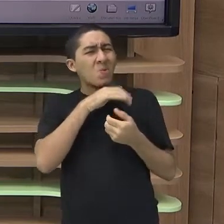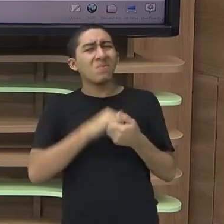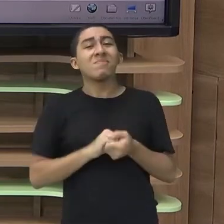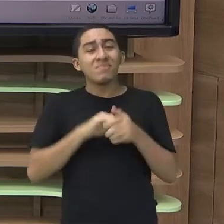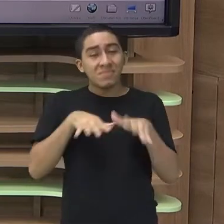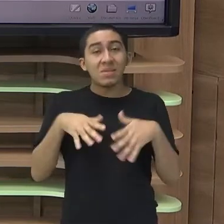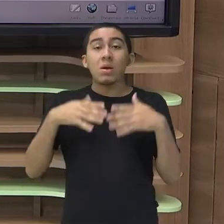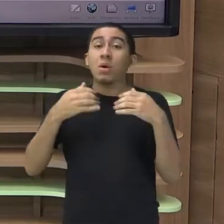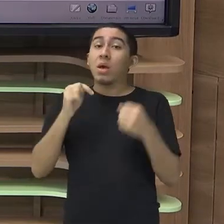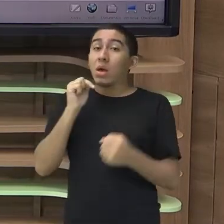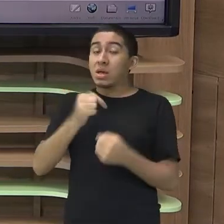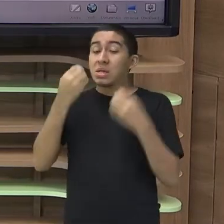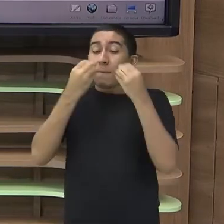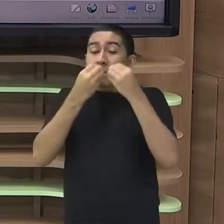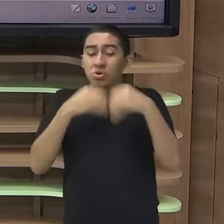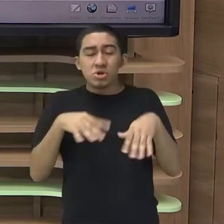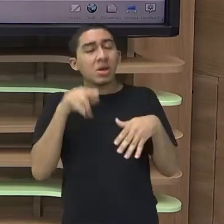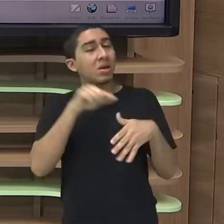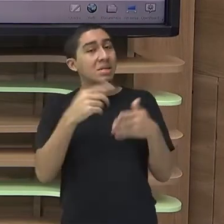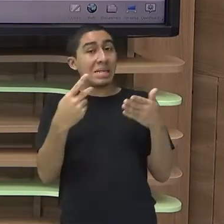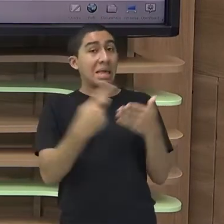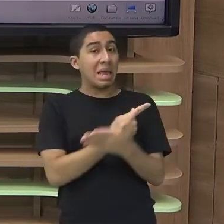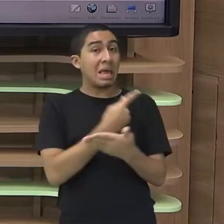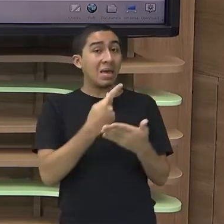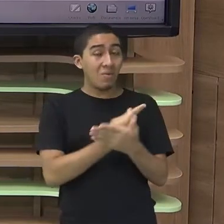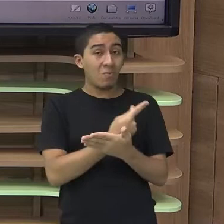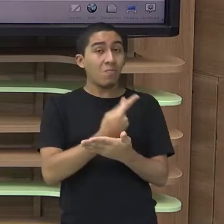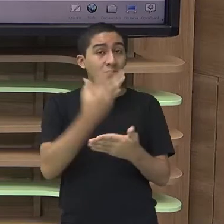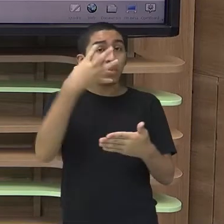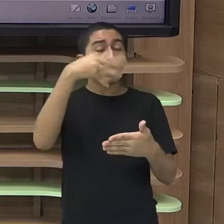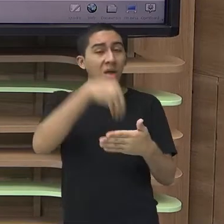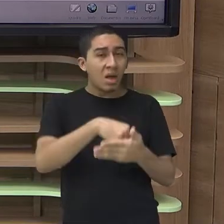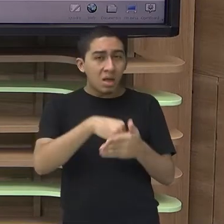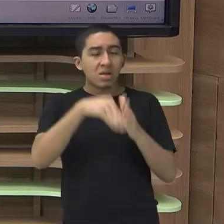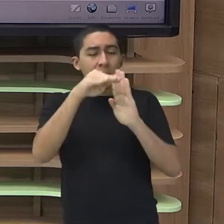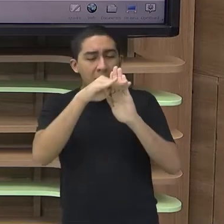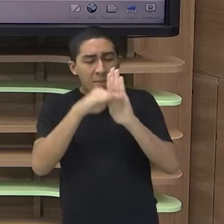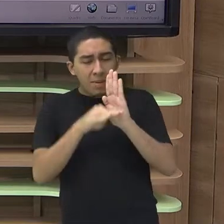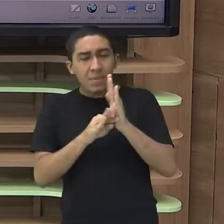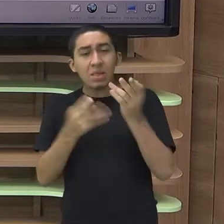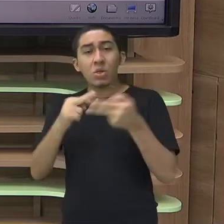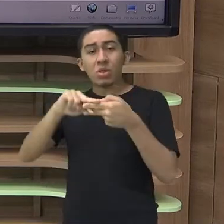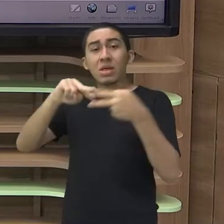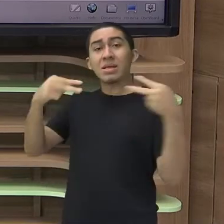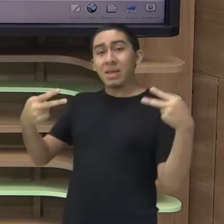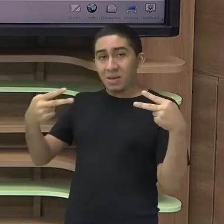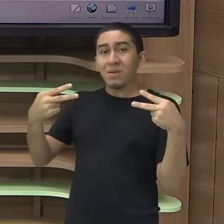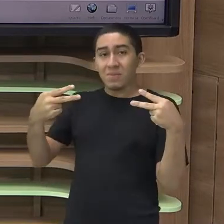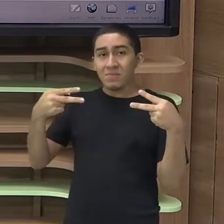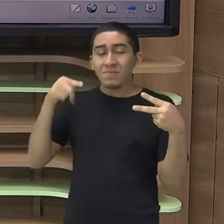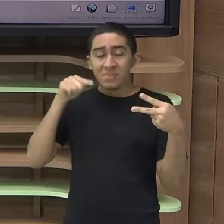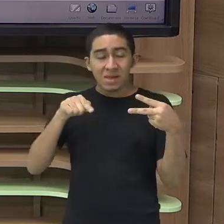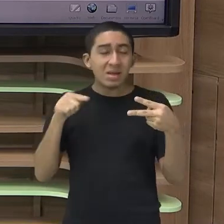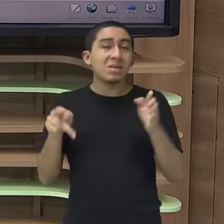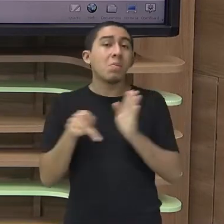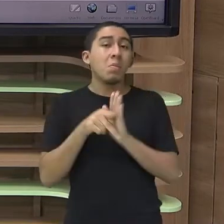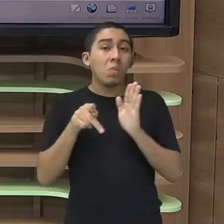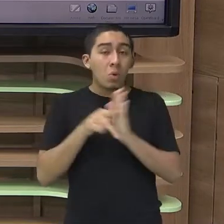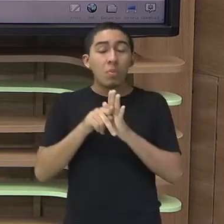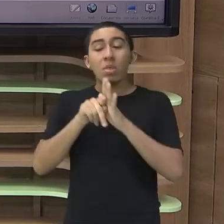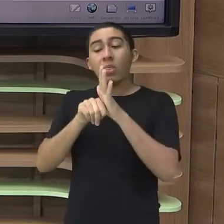esse prejuízo, esse erro na fita de DNA, nessas bases nitrogenadas,